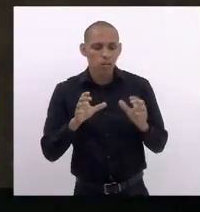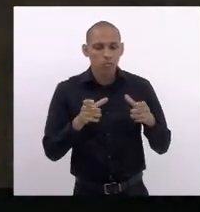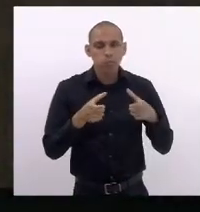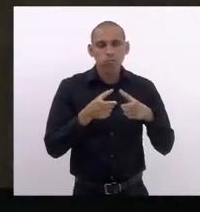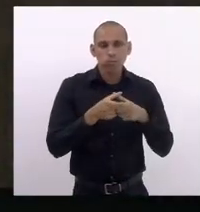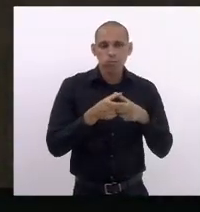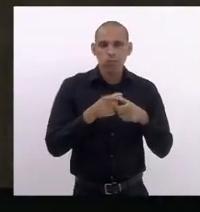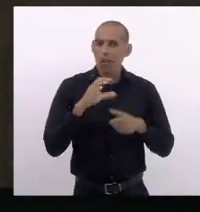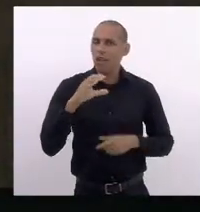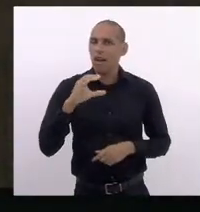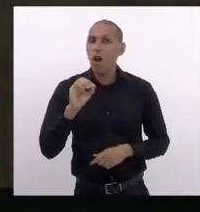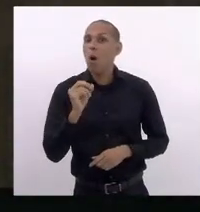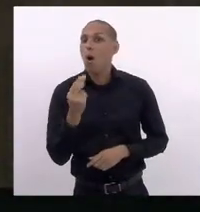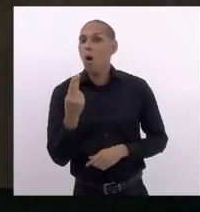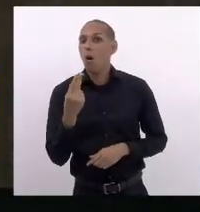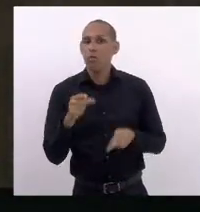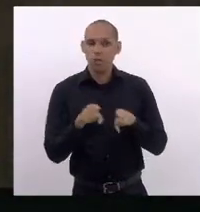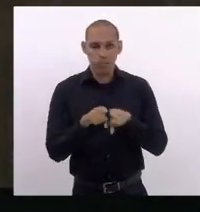ou também será